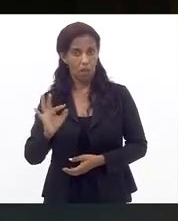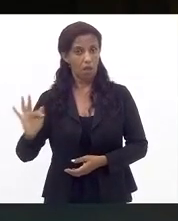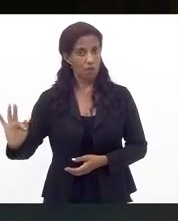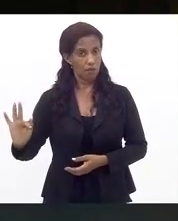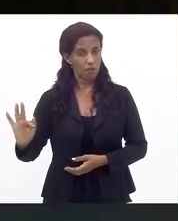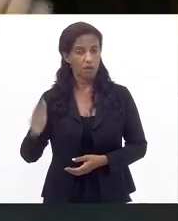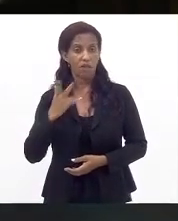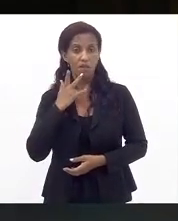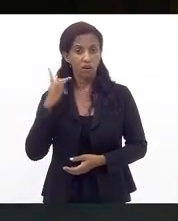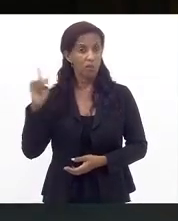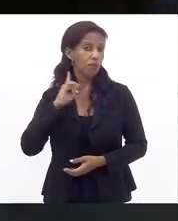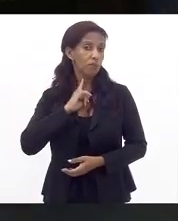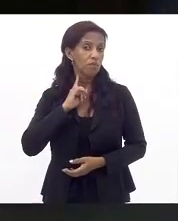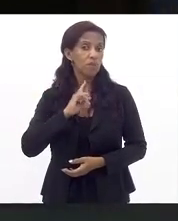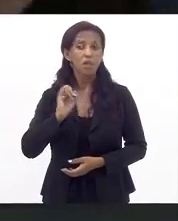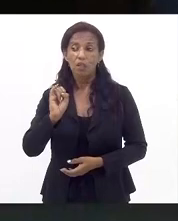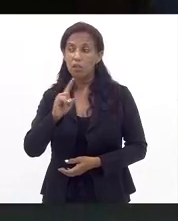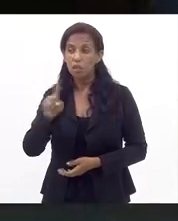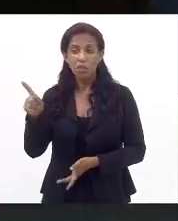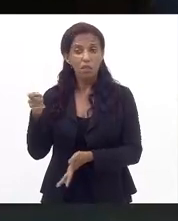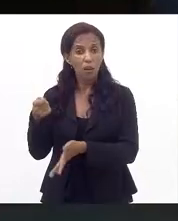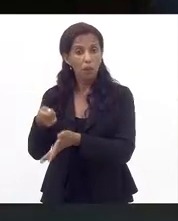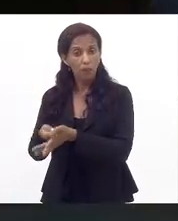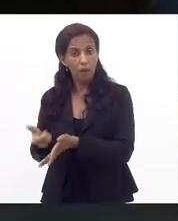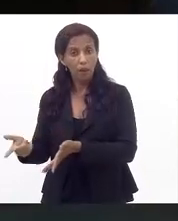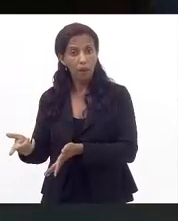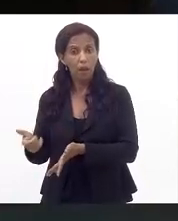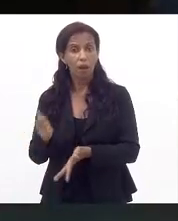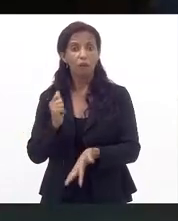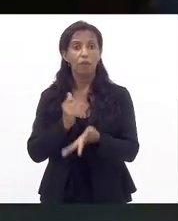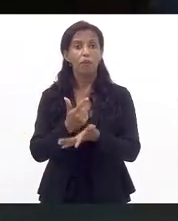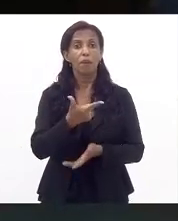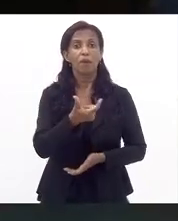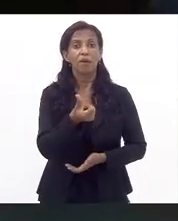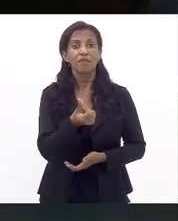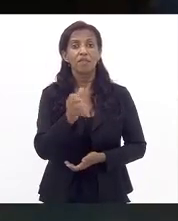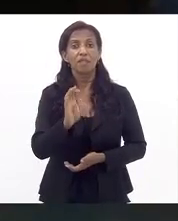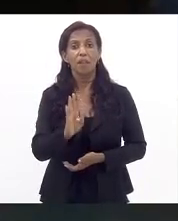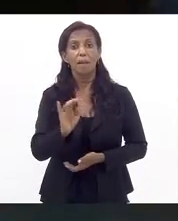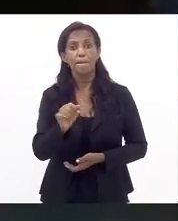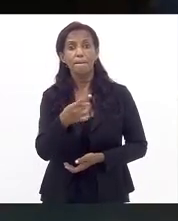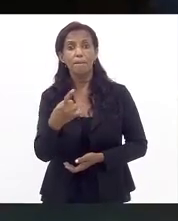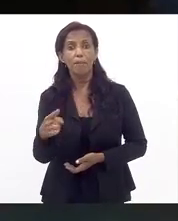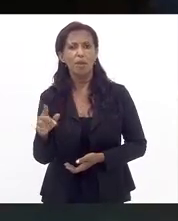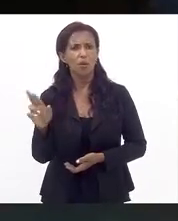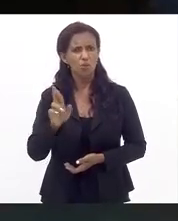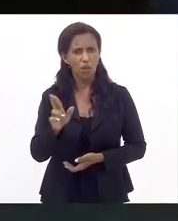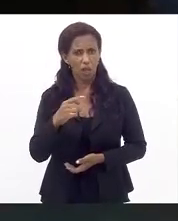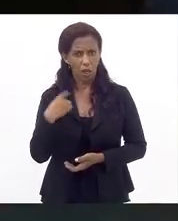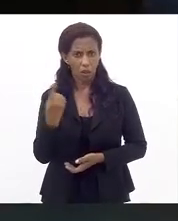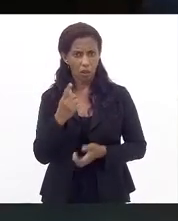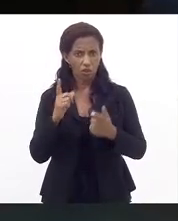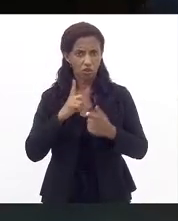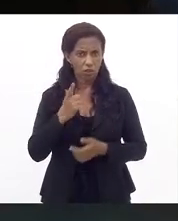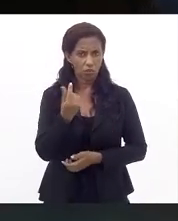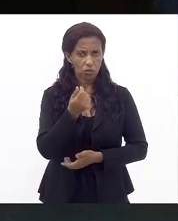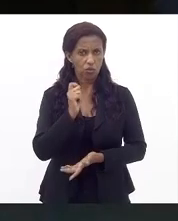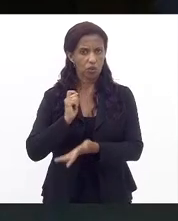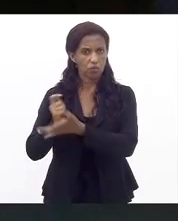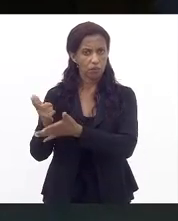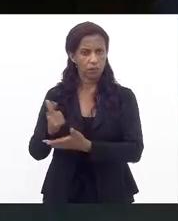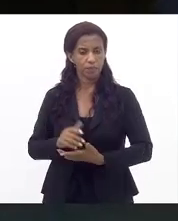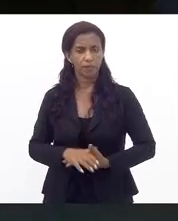eu disse a Minas Gerais se não pagar poderão pagar 26 bilhões de reais quero saber se nós temos capacidade de